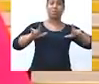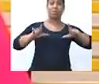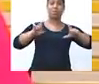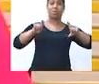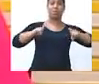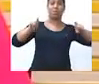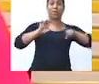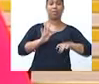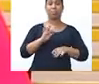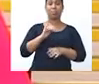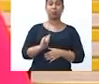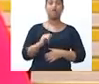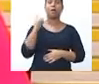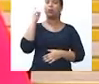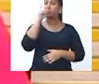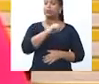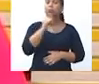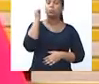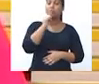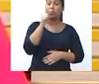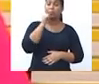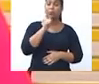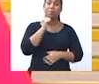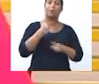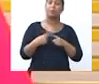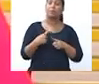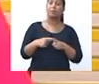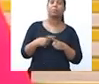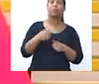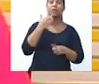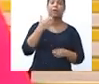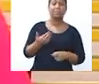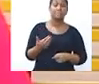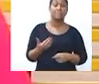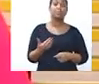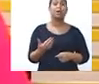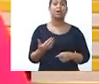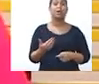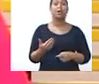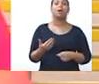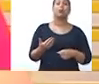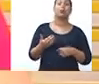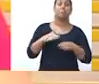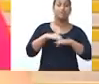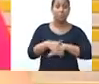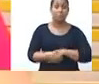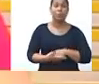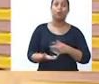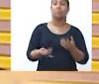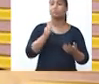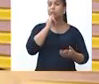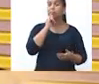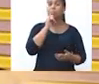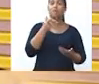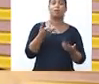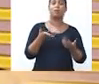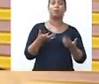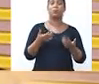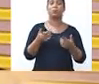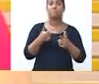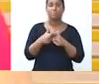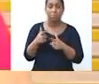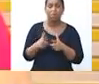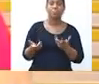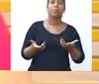mais complicado ainda para a mulher, que é requisitada durante a noite, plantões. O sistema falha, plantão.